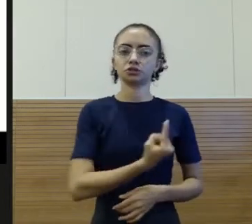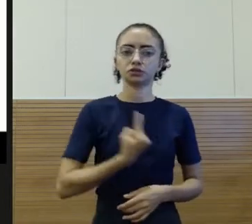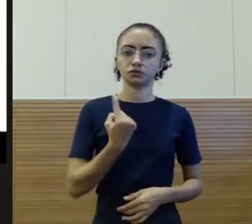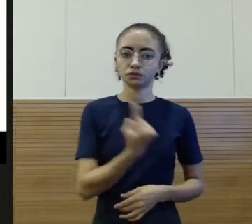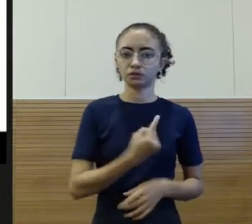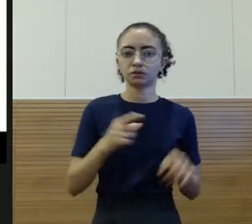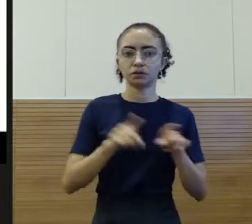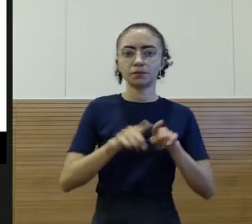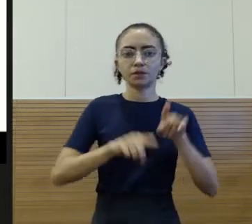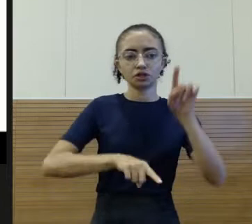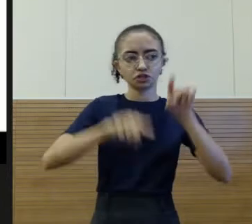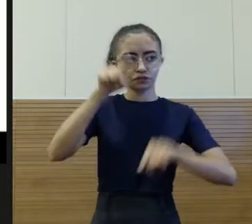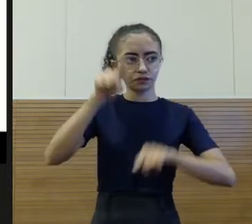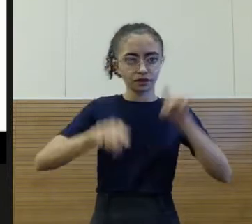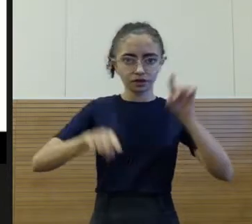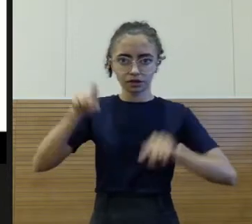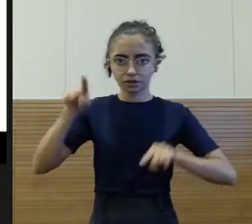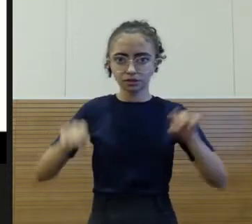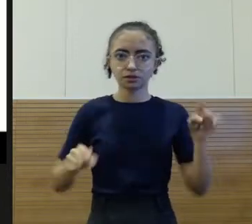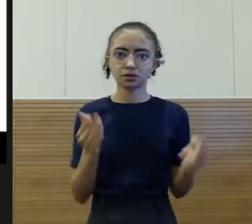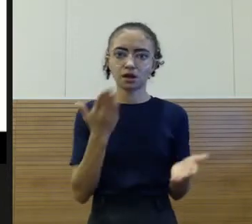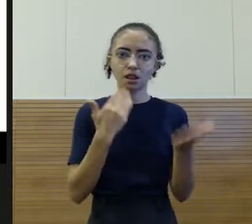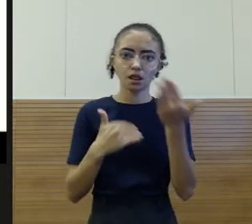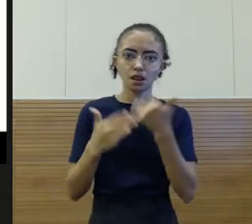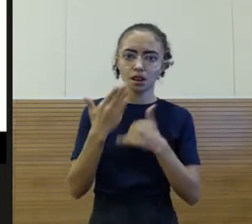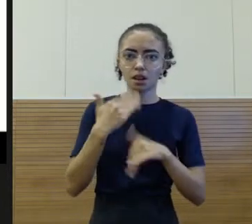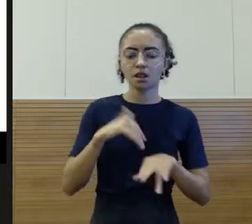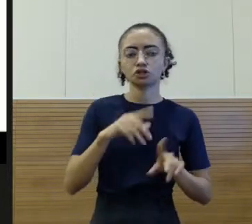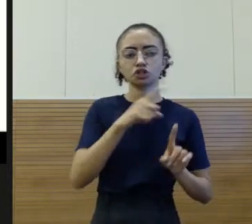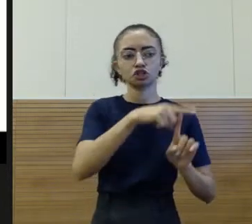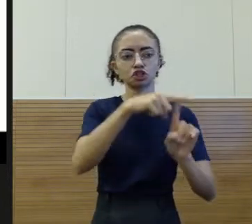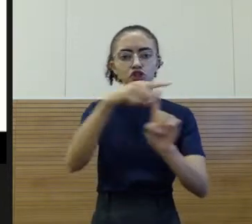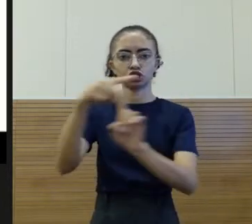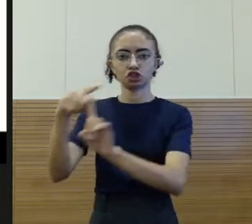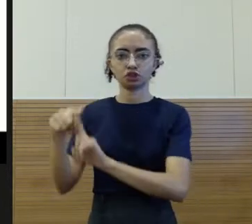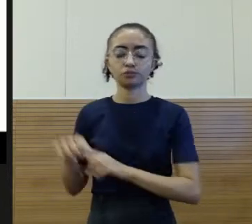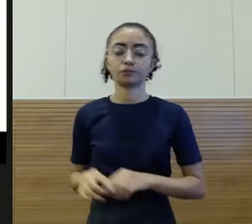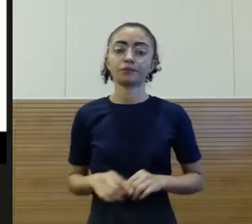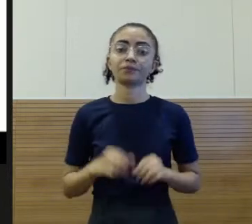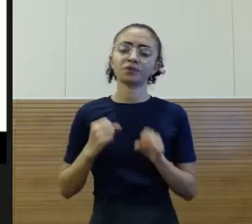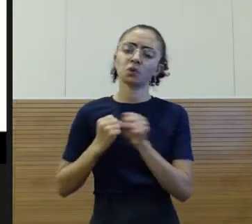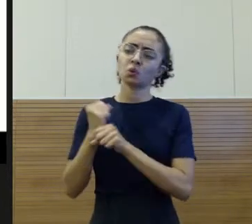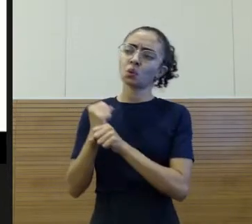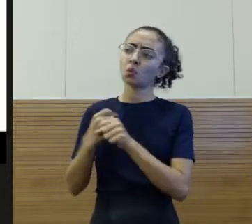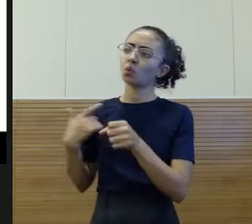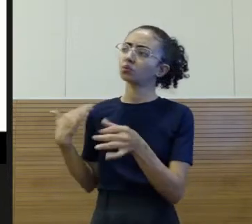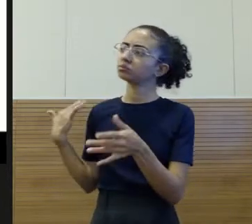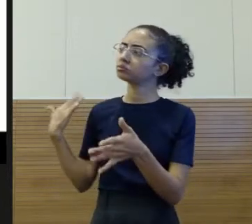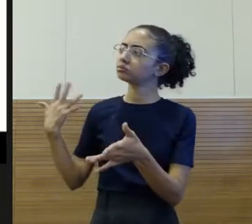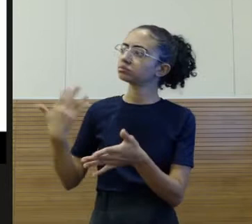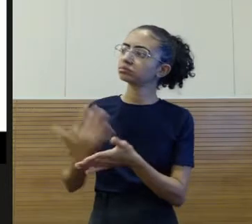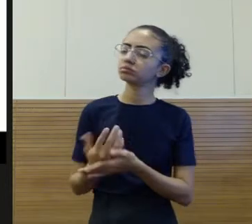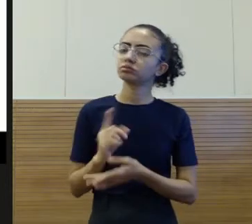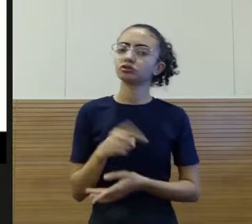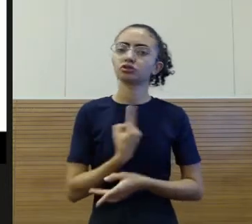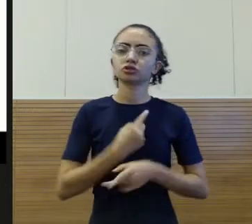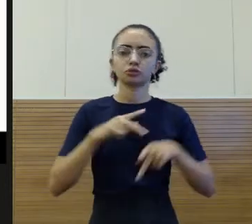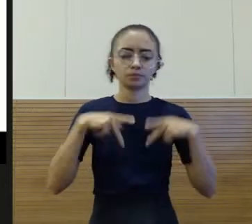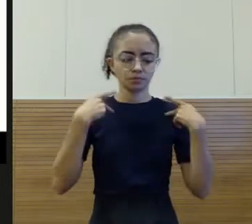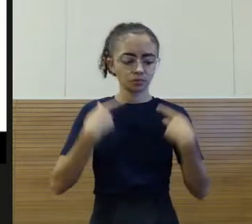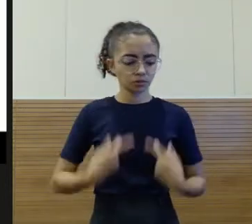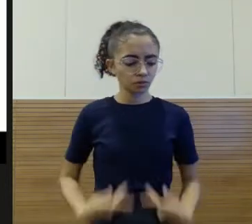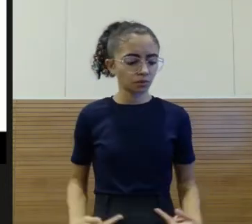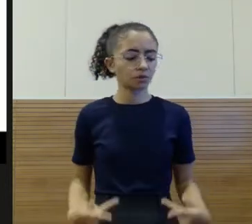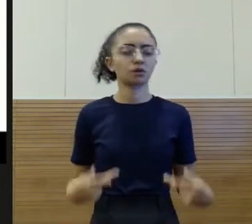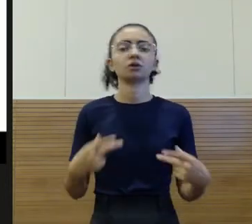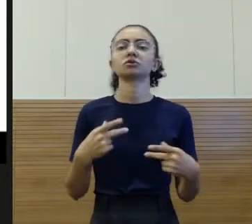diferentes grupos de alimentos. Agora, bom, através dos anos, vemos que os seres humanos conseguiram prosperar com combinações